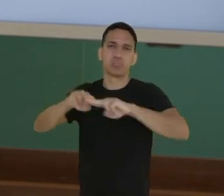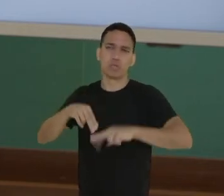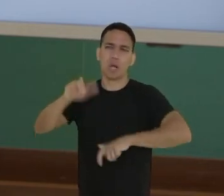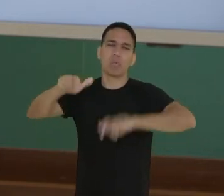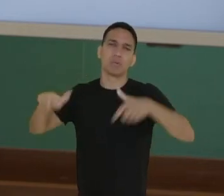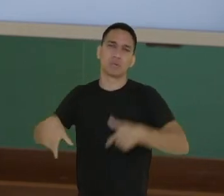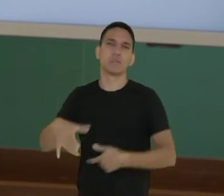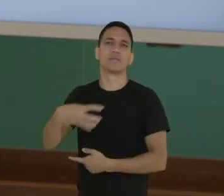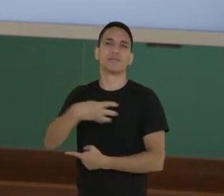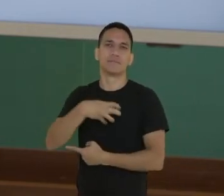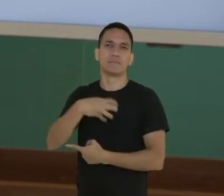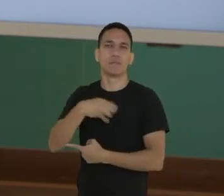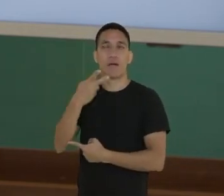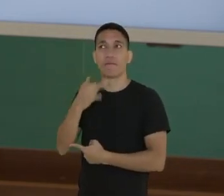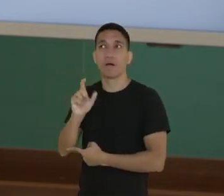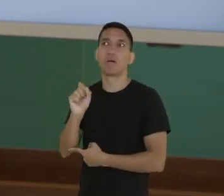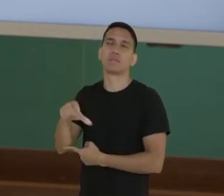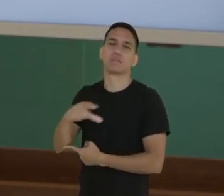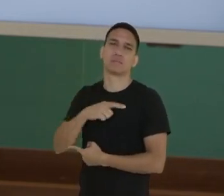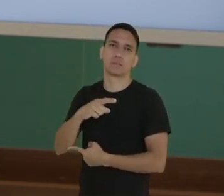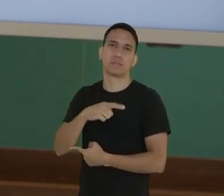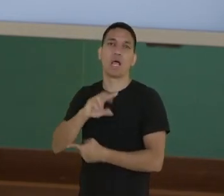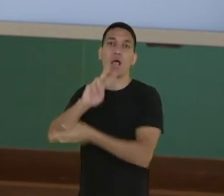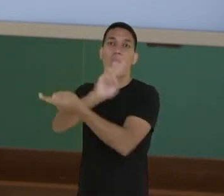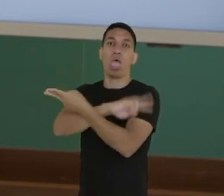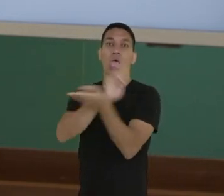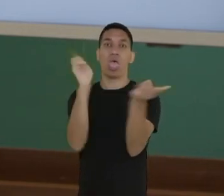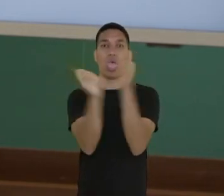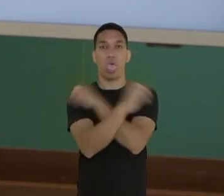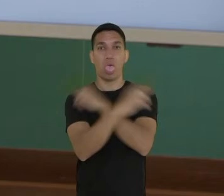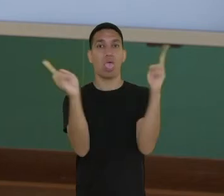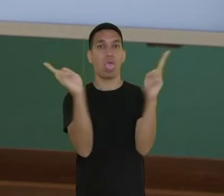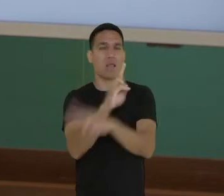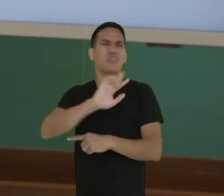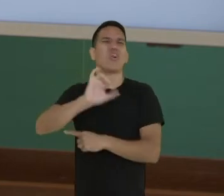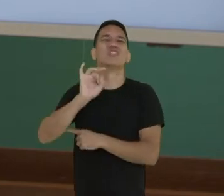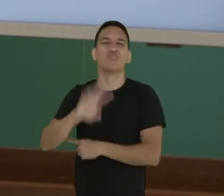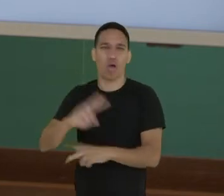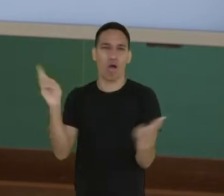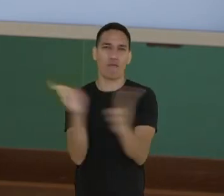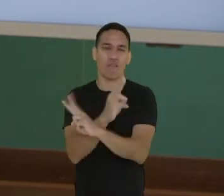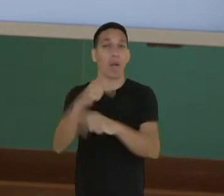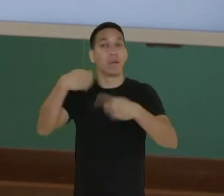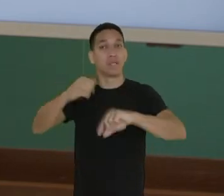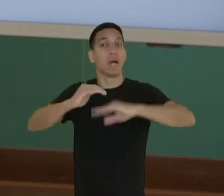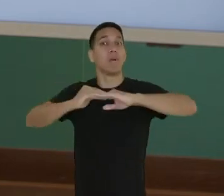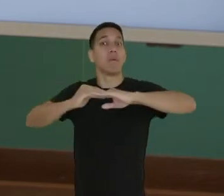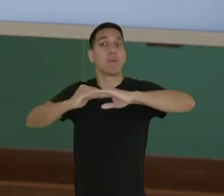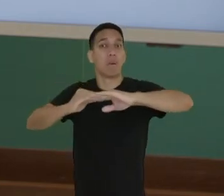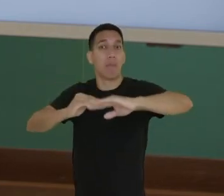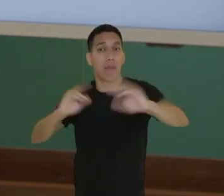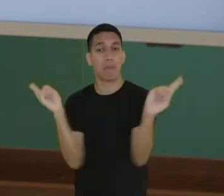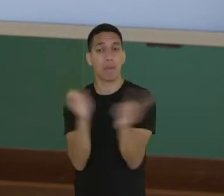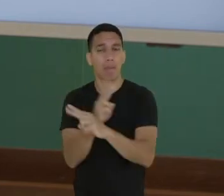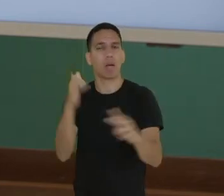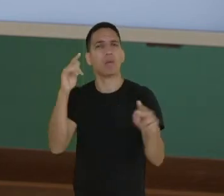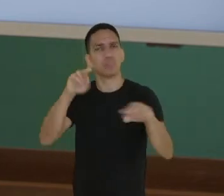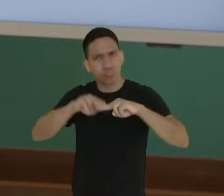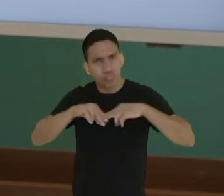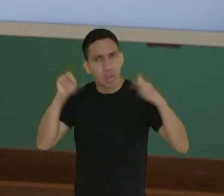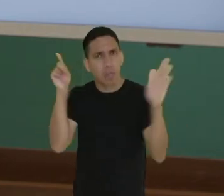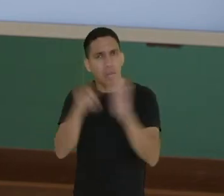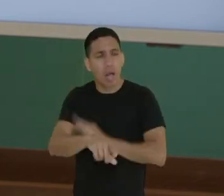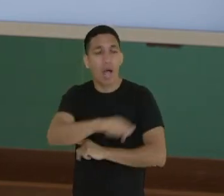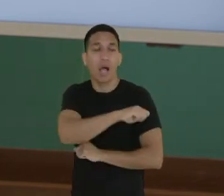lá venta bastante, né? Então, não adianta só ventar, tem que ter uma constância, certo? Isso é importante. Até eu faço a pergunta muito para meus